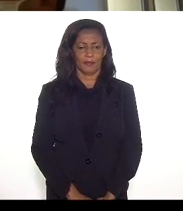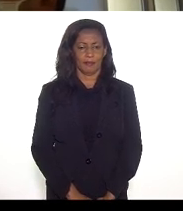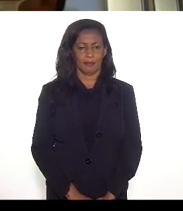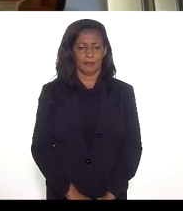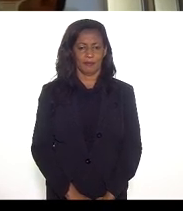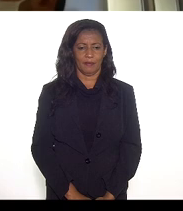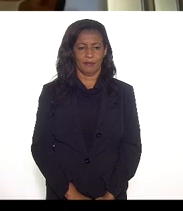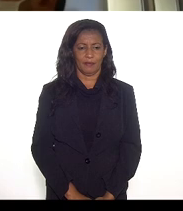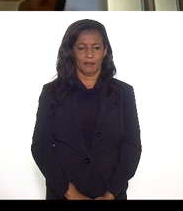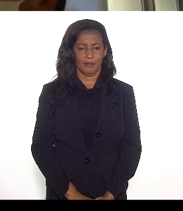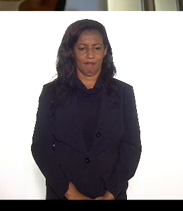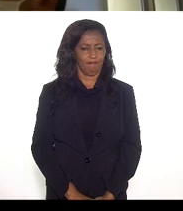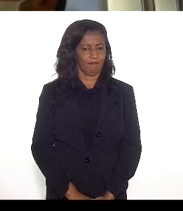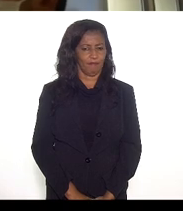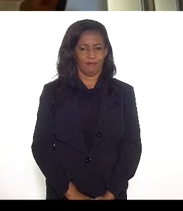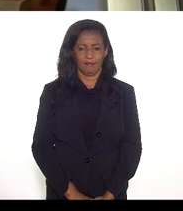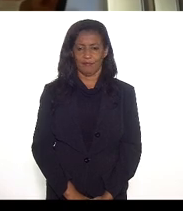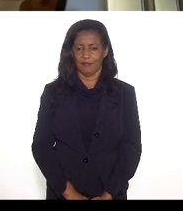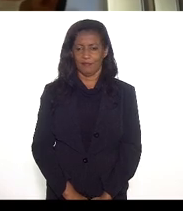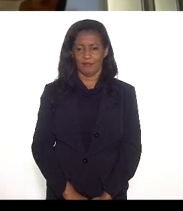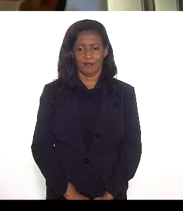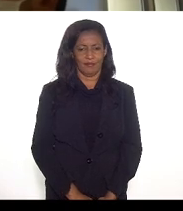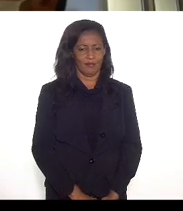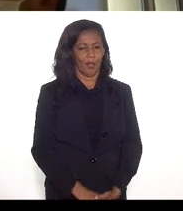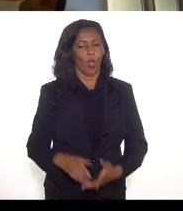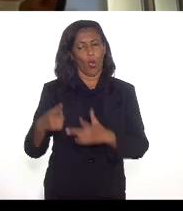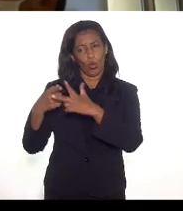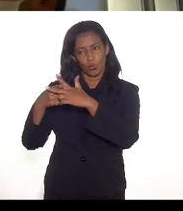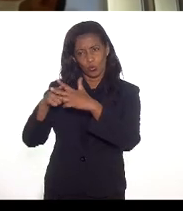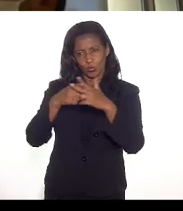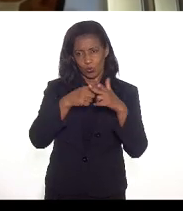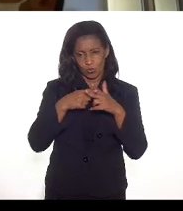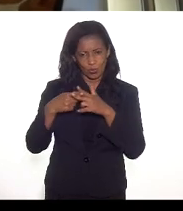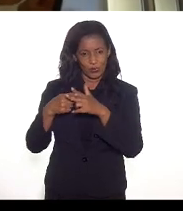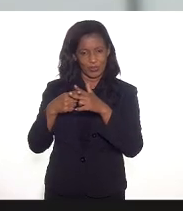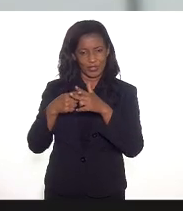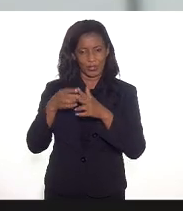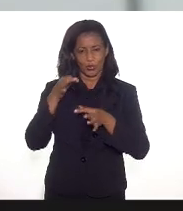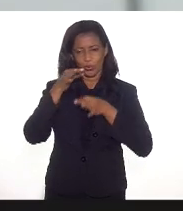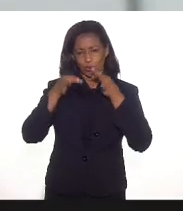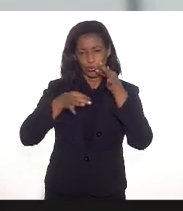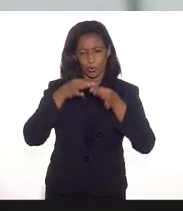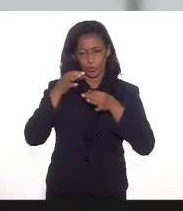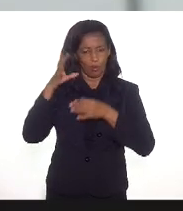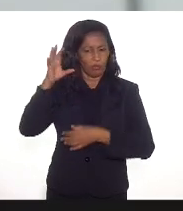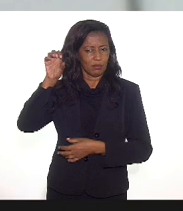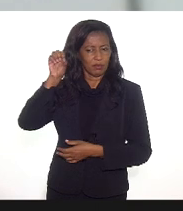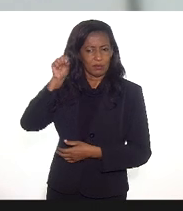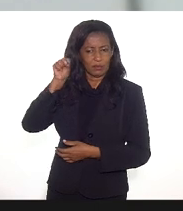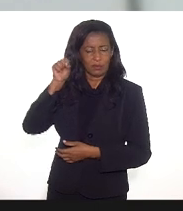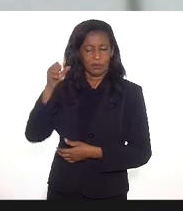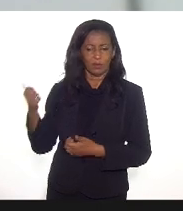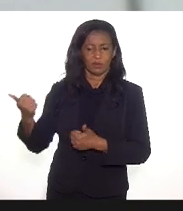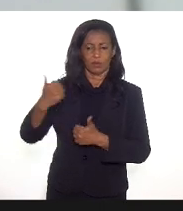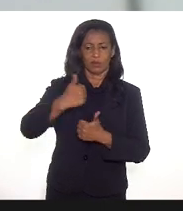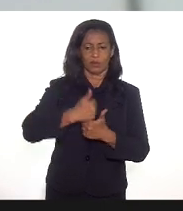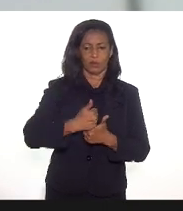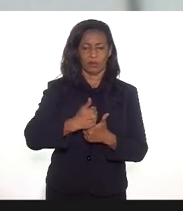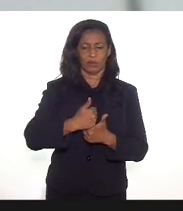Nada, Bruno. Enquanto você conserta seu som, eu vou então passar para a nossa querida